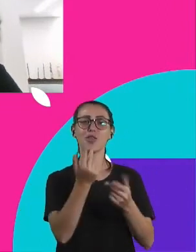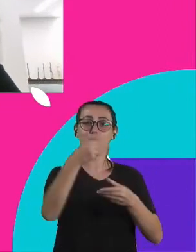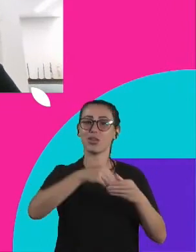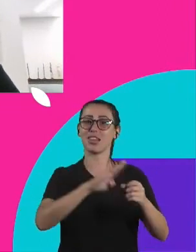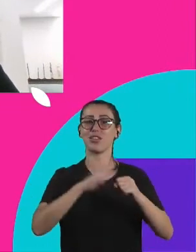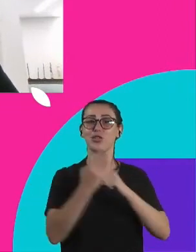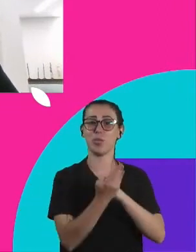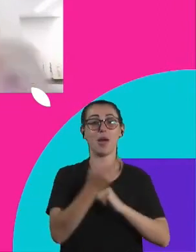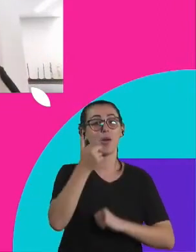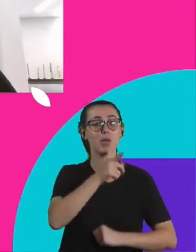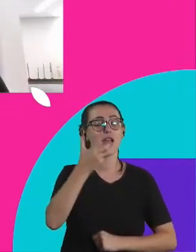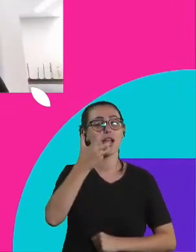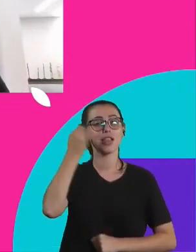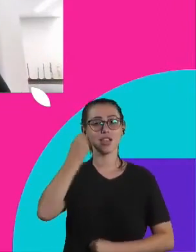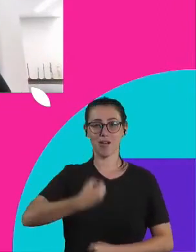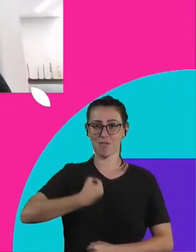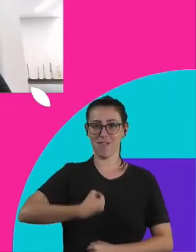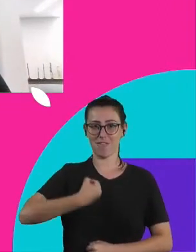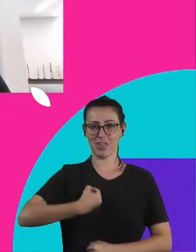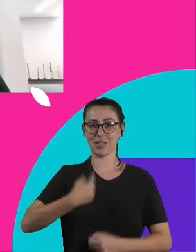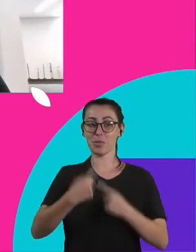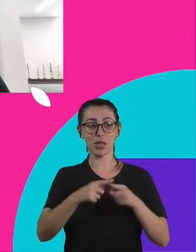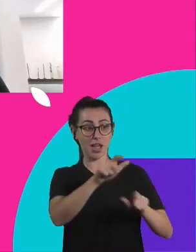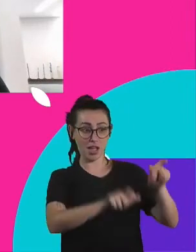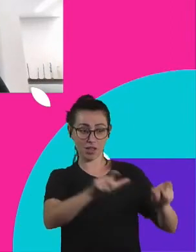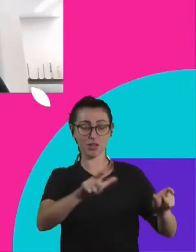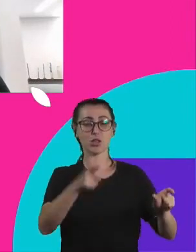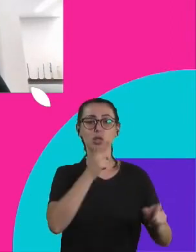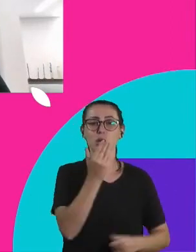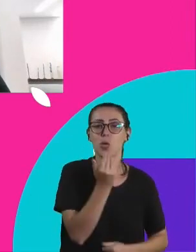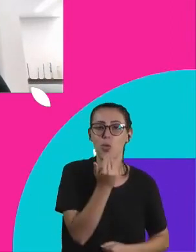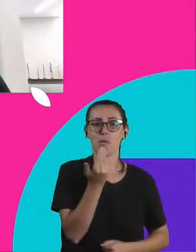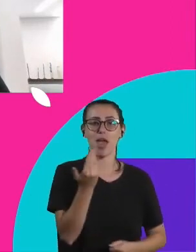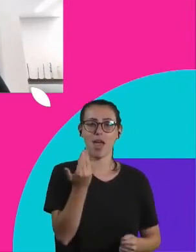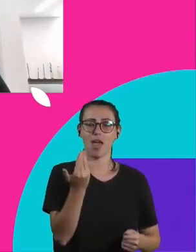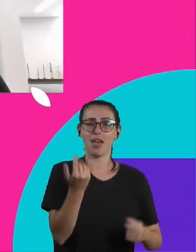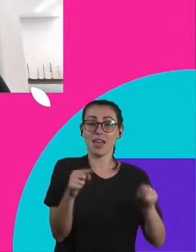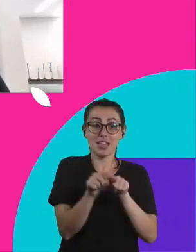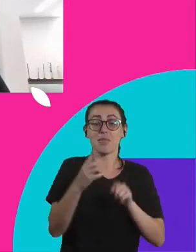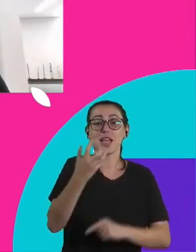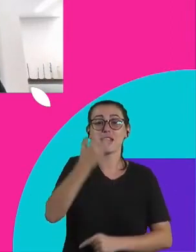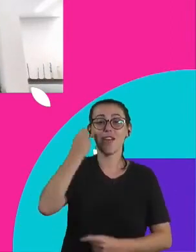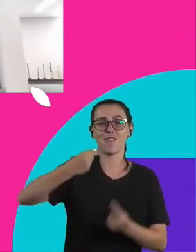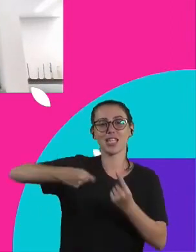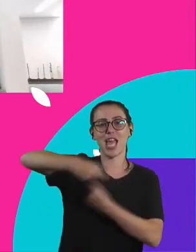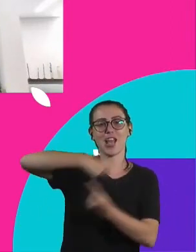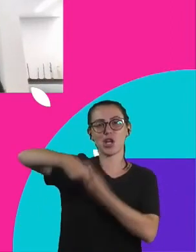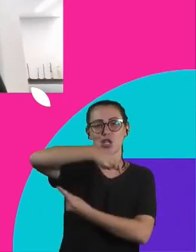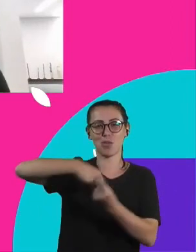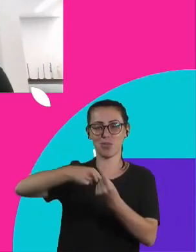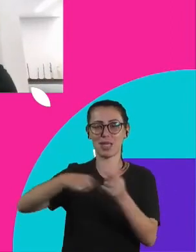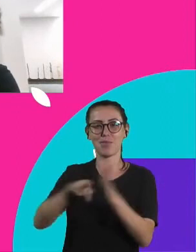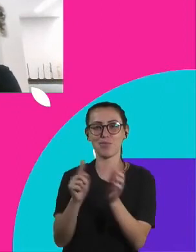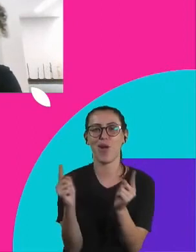salvando vidas, porque as pessoas comiam, se alimentavam, tinham remédio e salvando a economia ao mesmo tempo. A economia dos